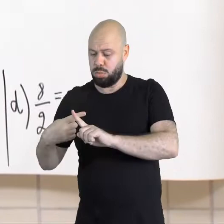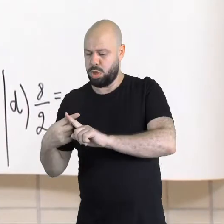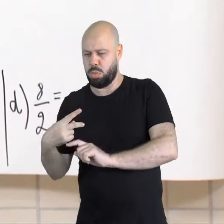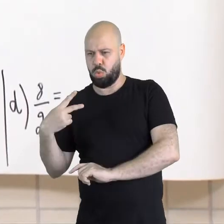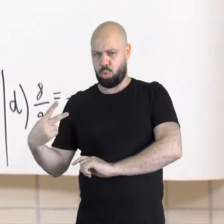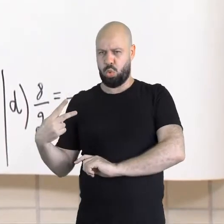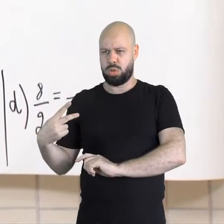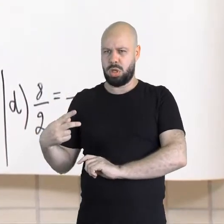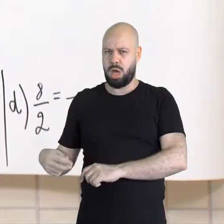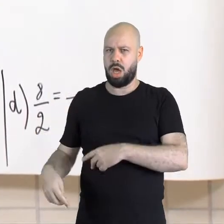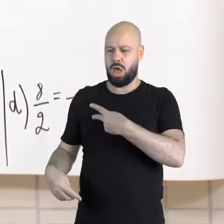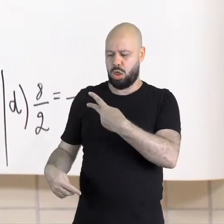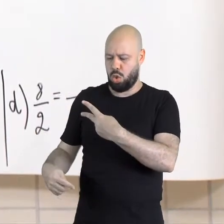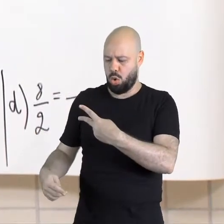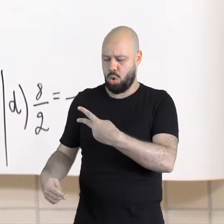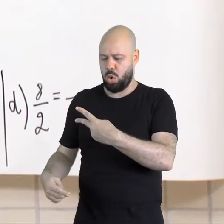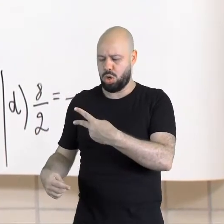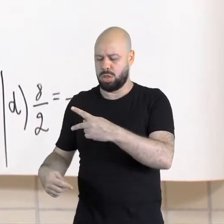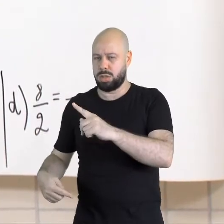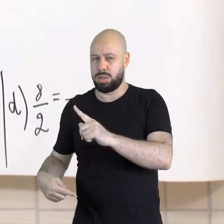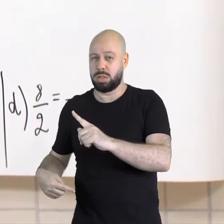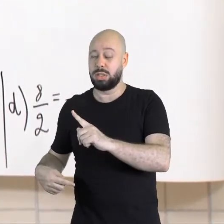Marta, então, comprou